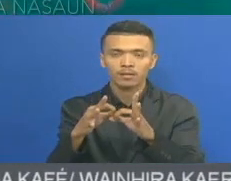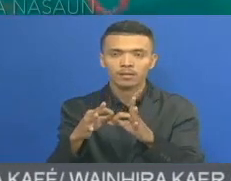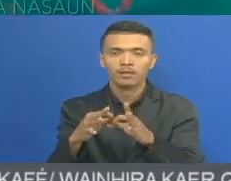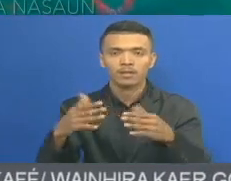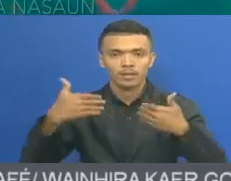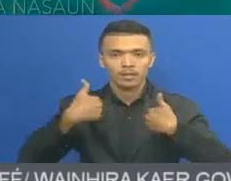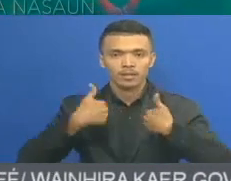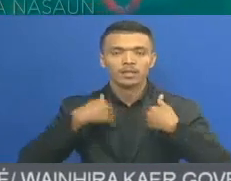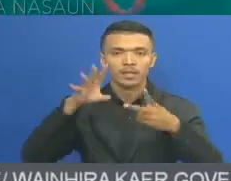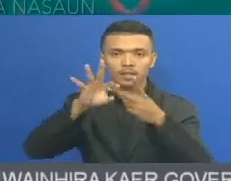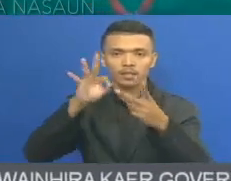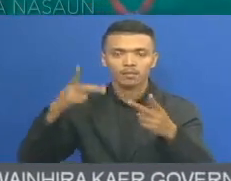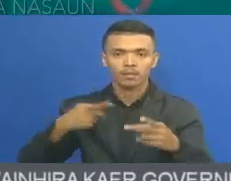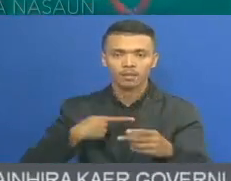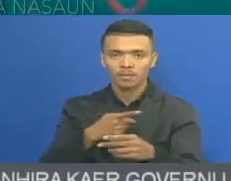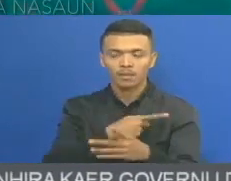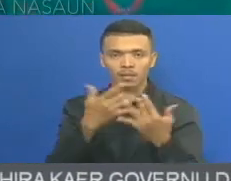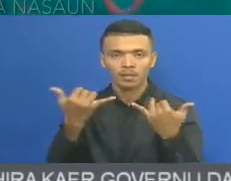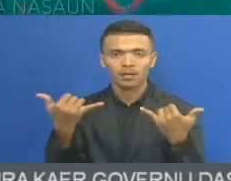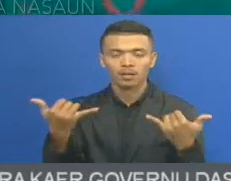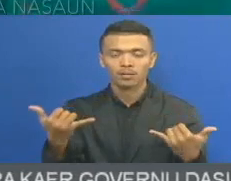I eleição parlamentari dene.